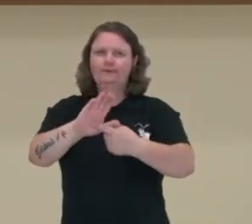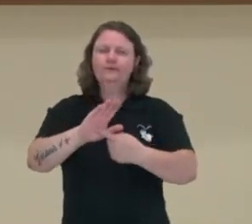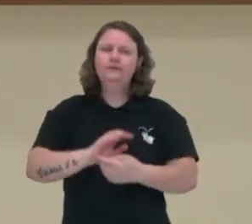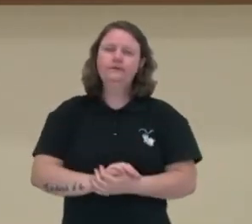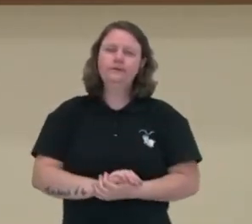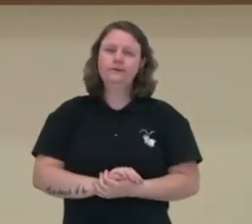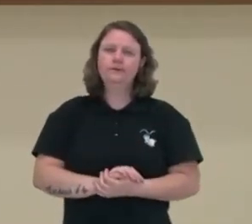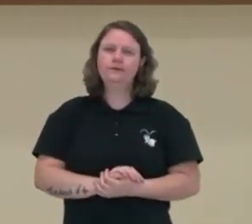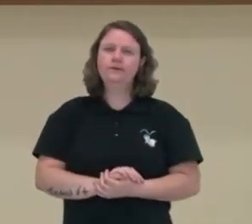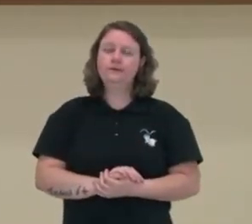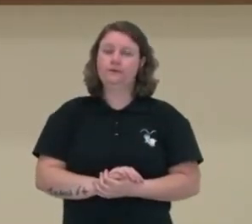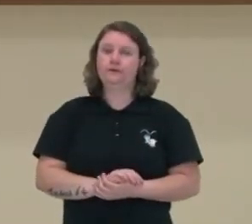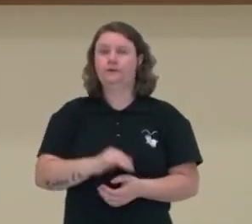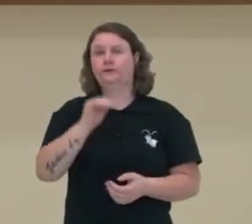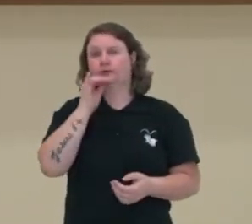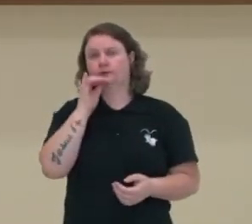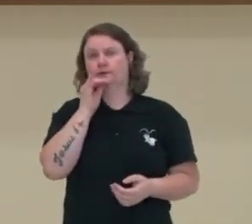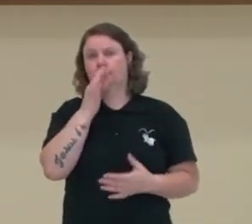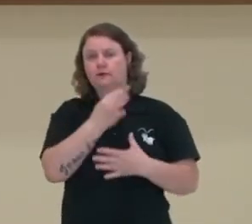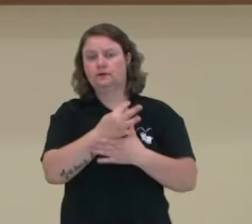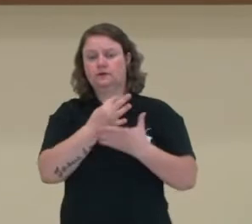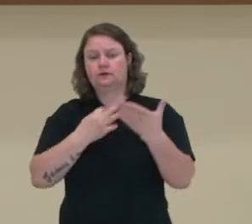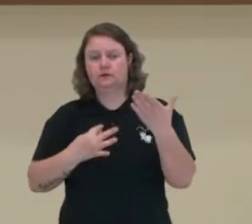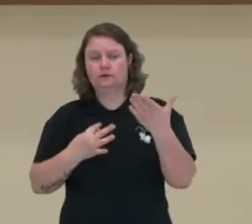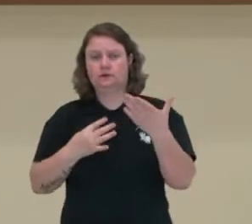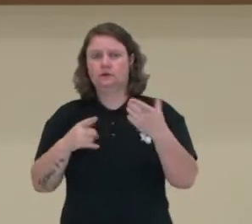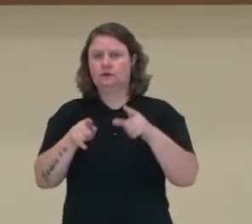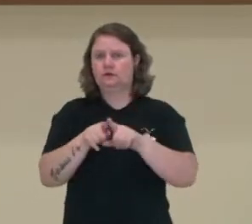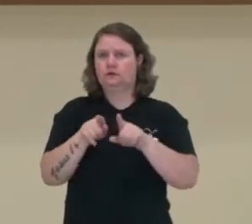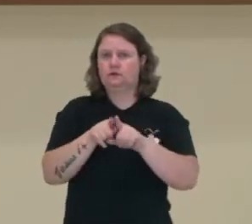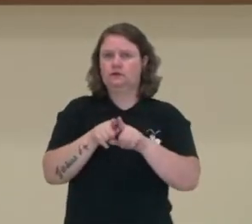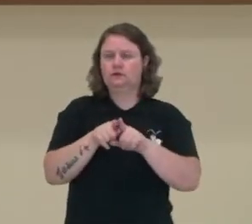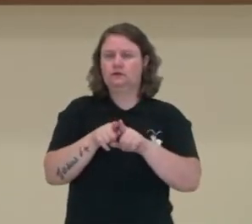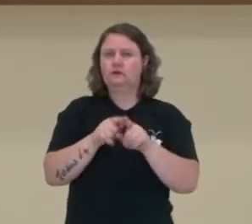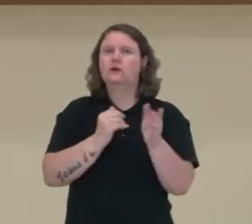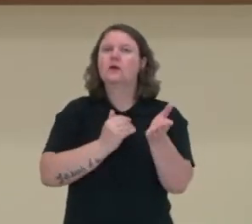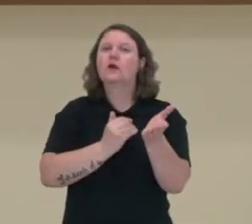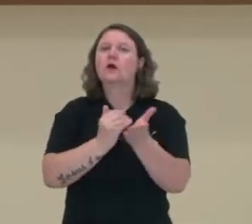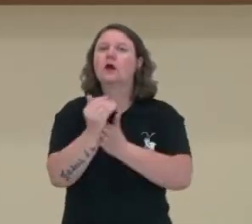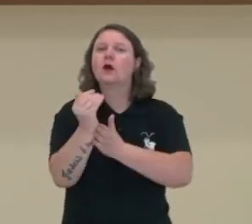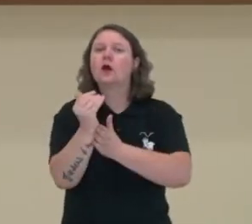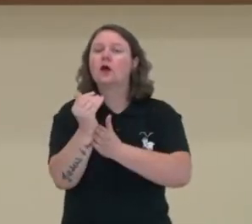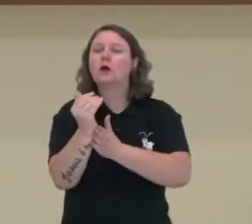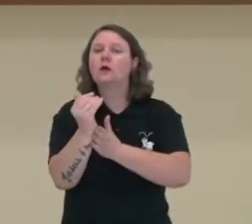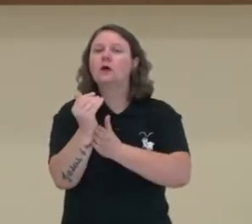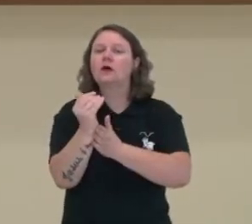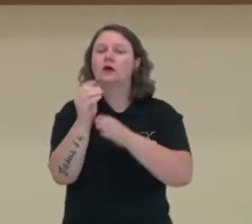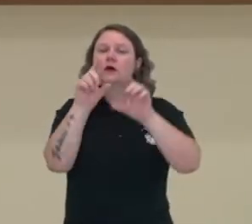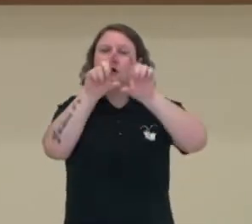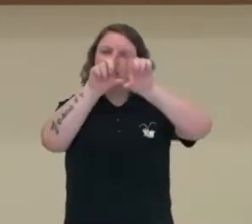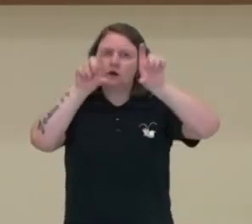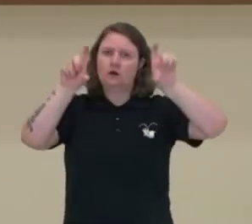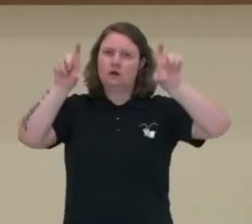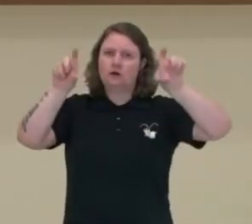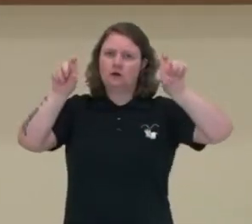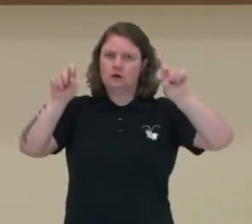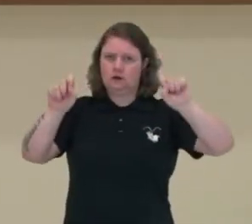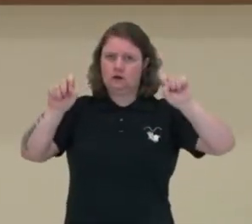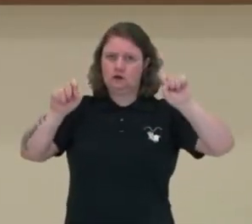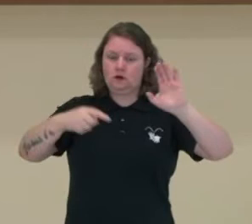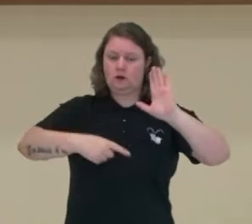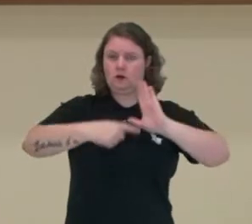tenho um trecho lá do texto, né? Lá no texto começa lá, do início do parágrafo até o primeiro